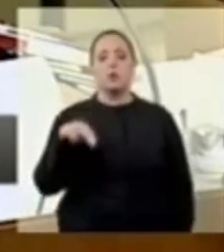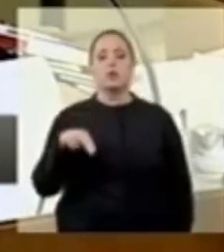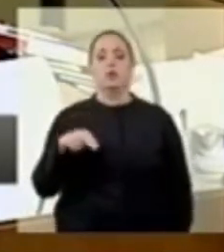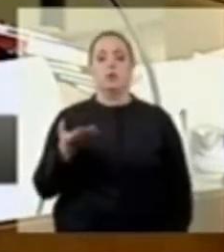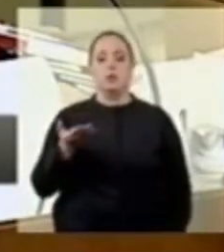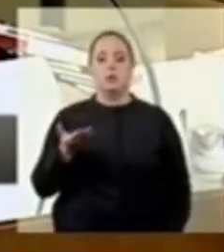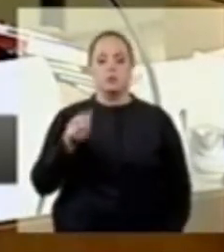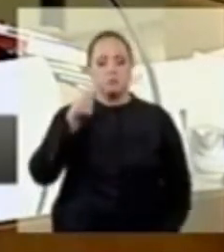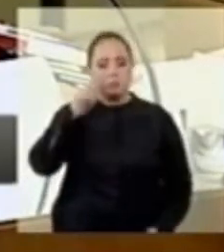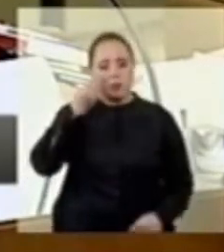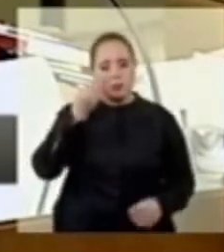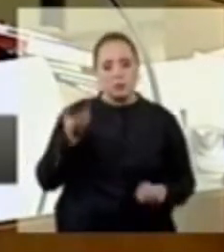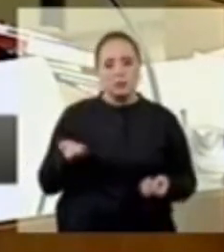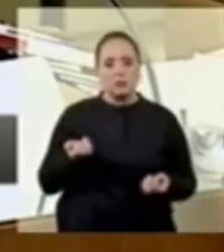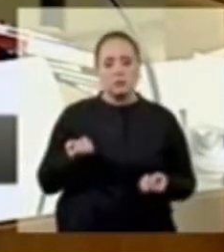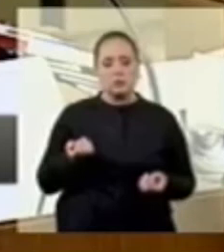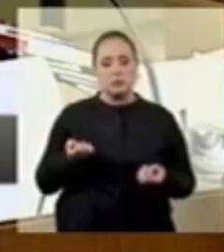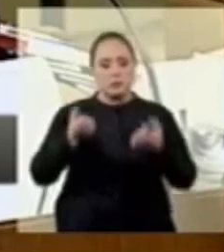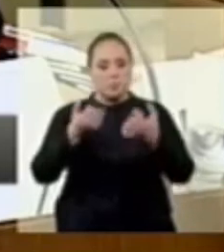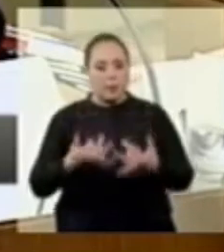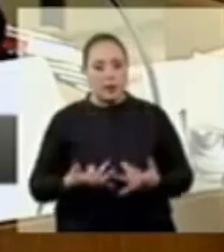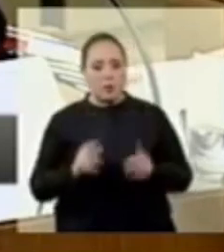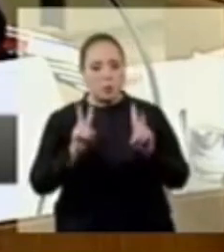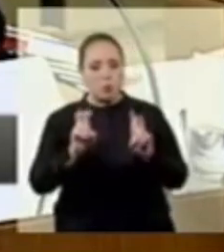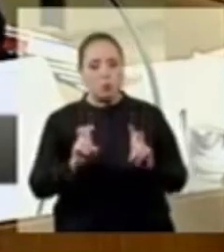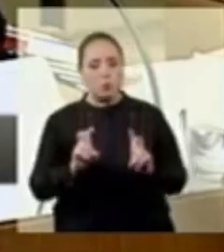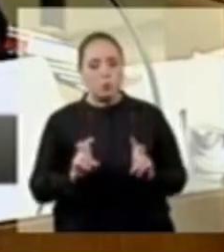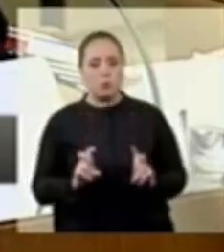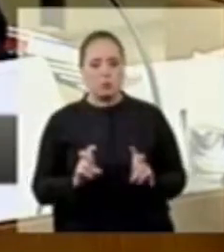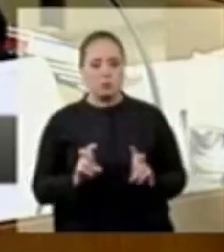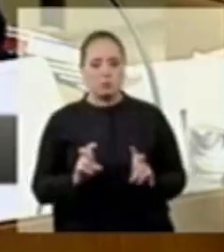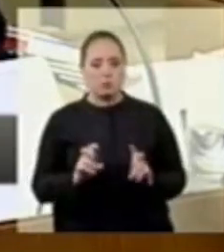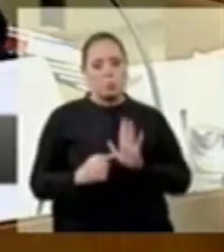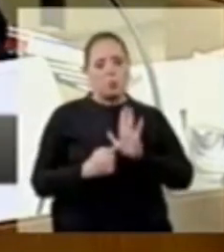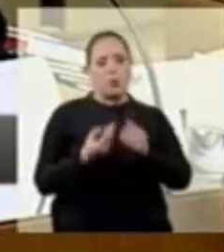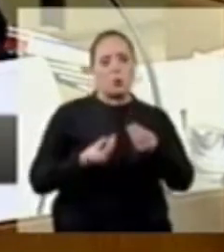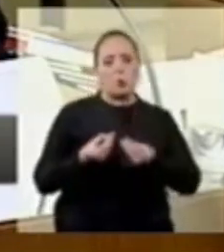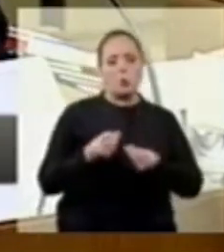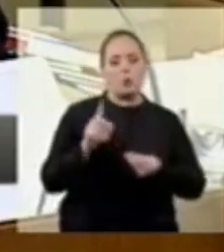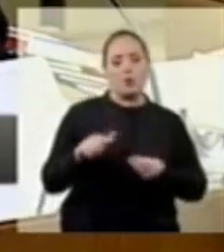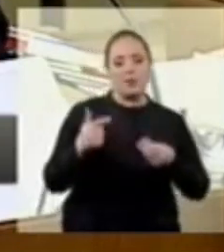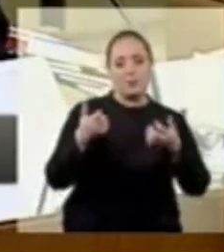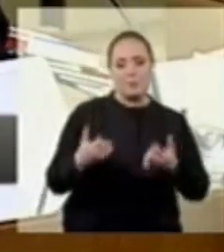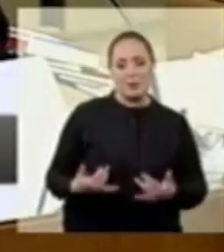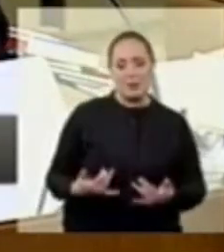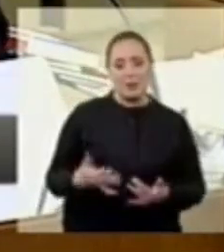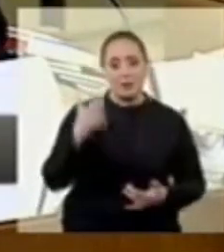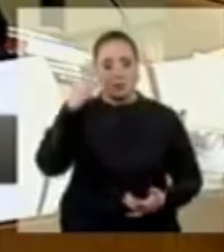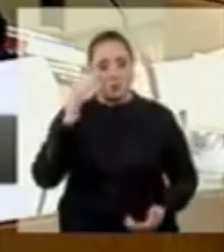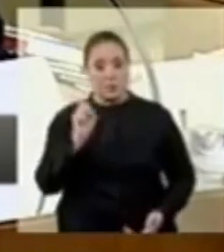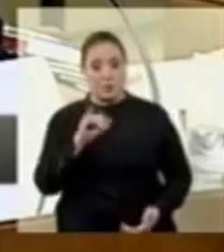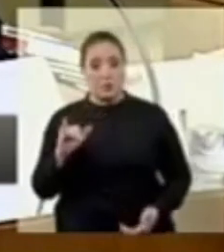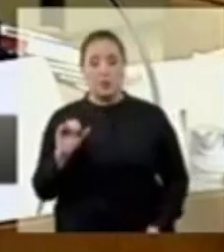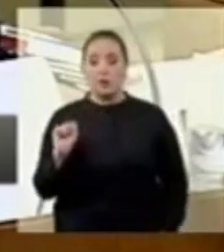cingir a questão ao que ela verdadeiramente deveria ser saber se o